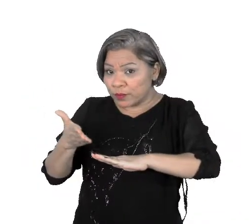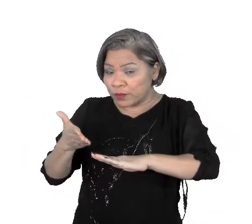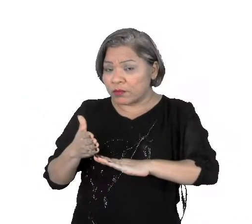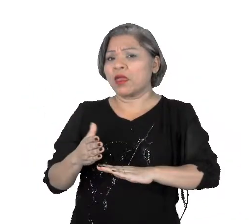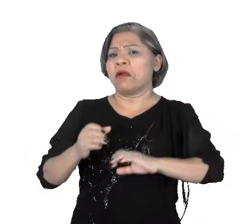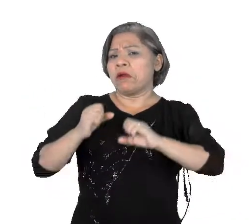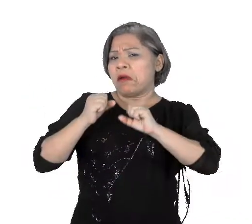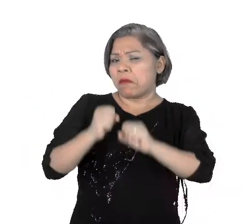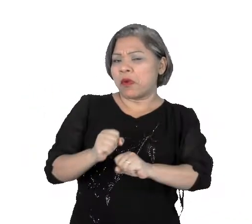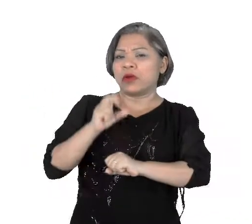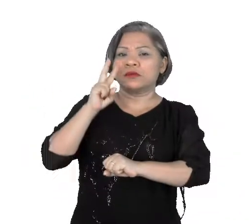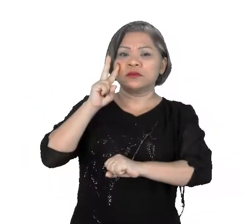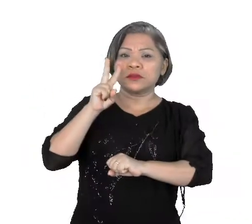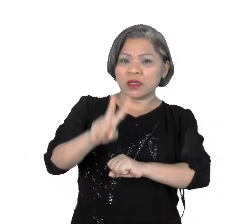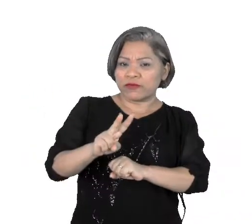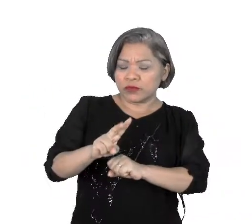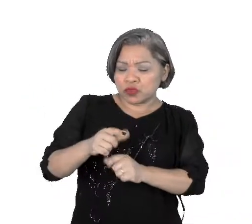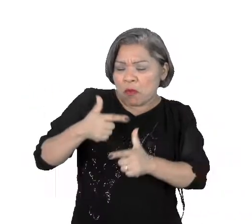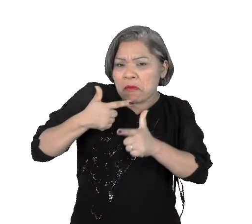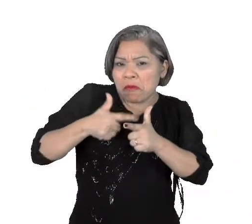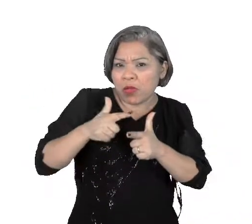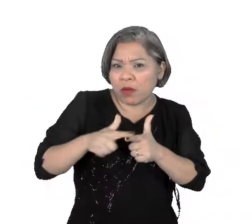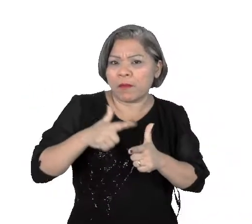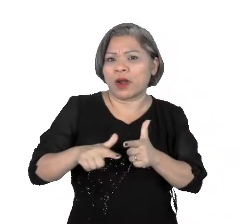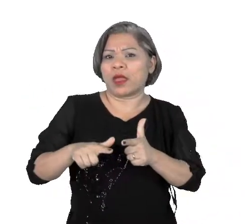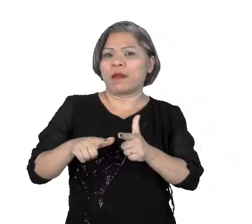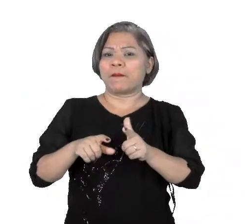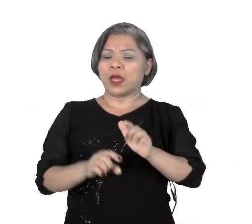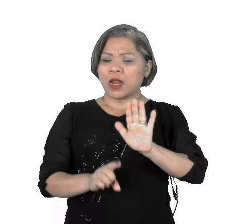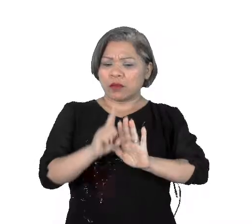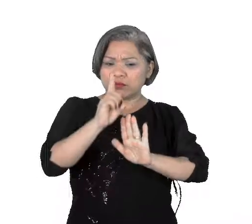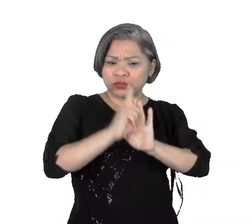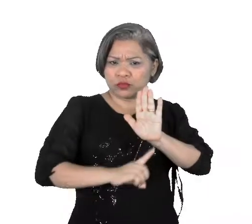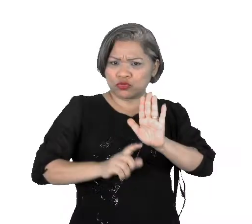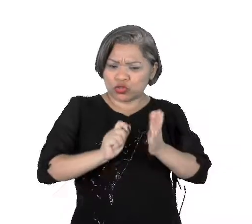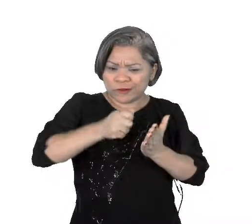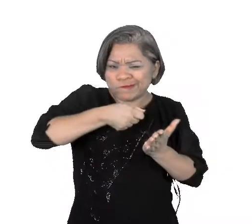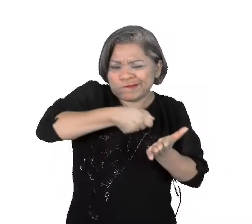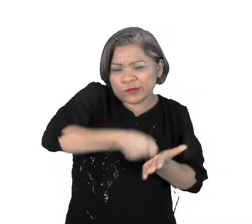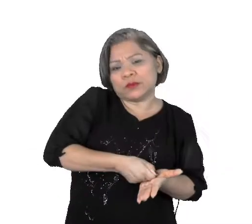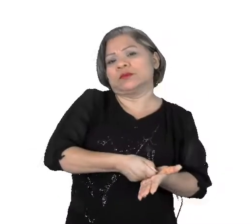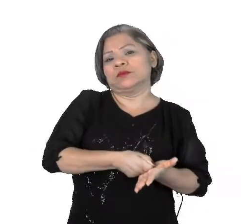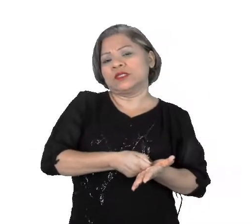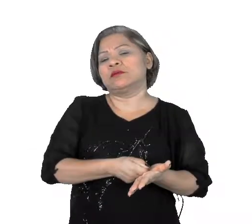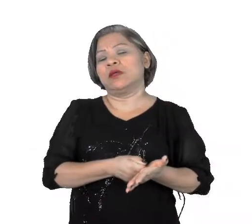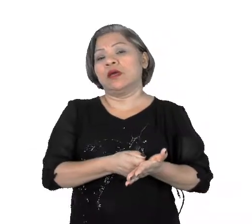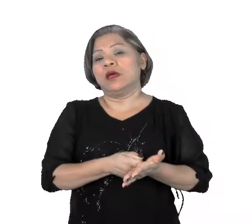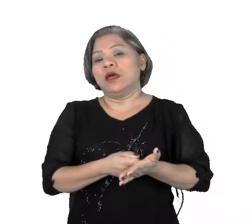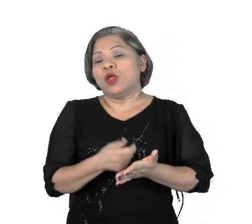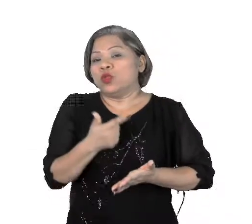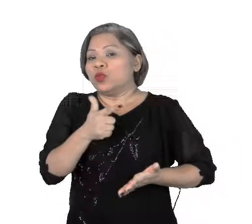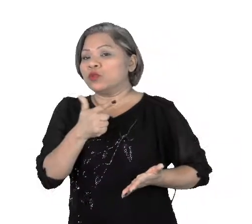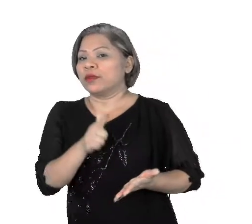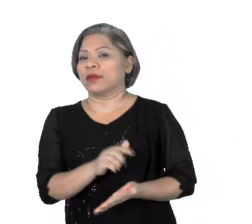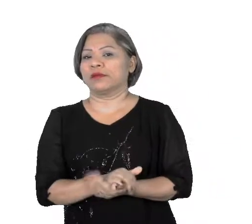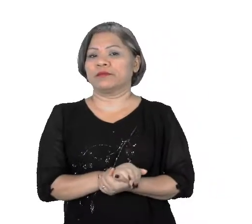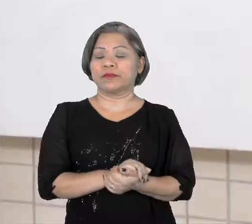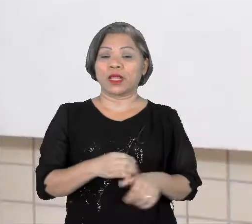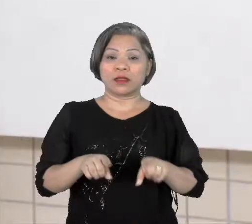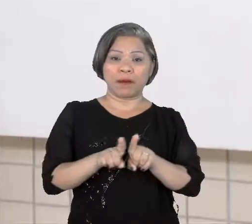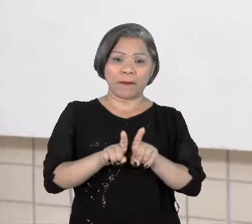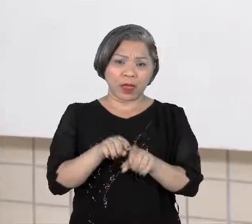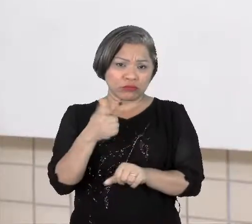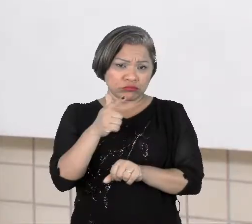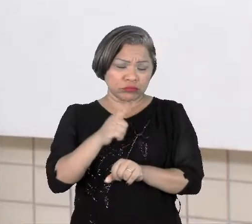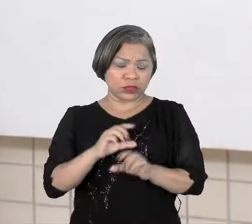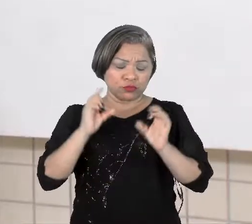grave violação dos direitos humanos, que restringe a liberdade do indivíduo e atenta contra a sua dignidade. Ainda